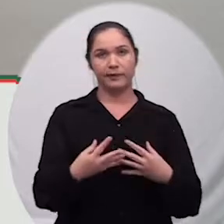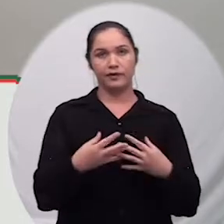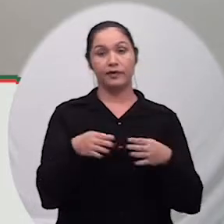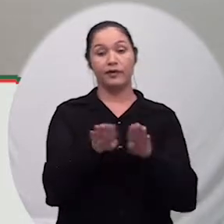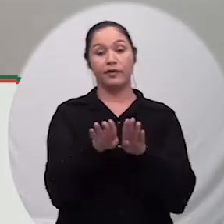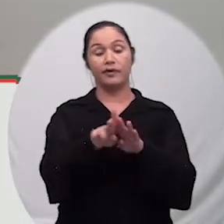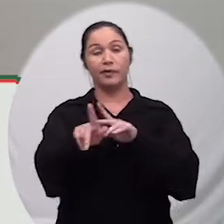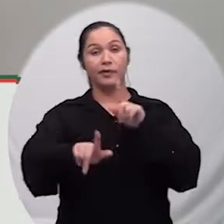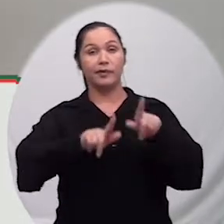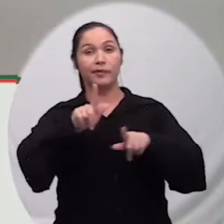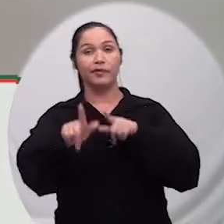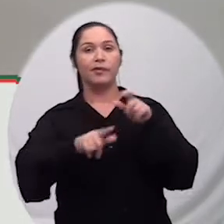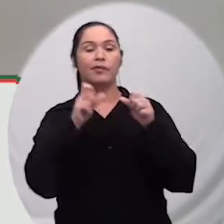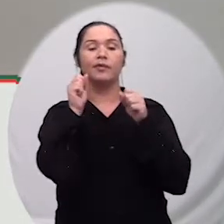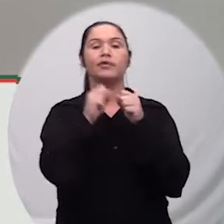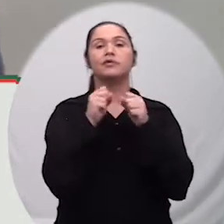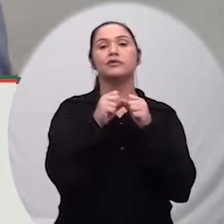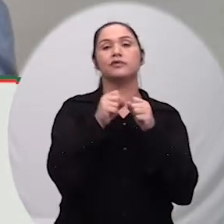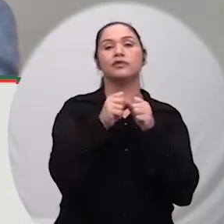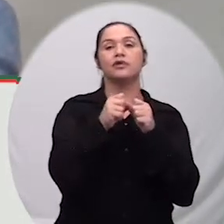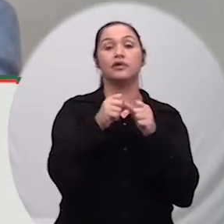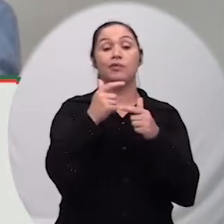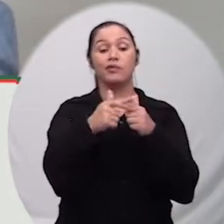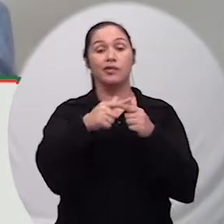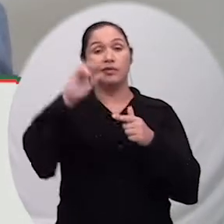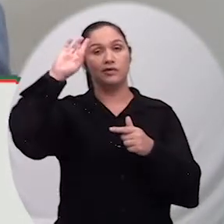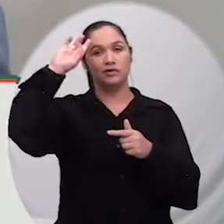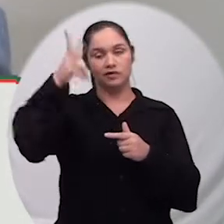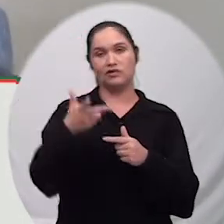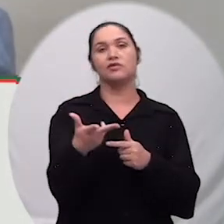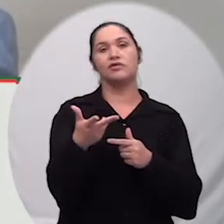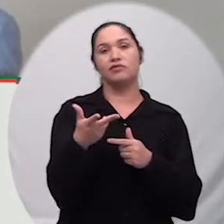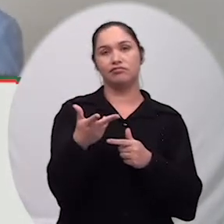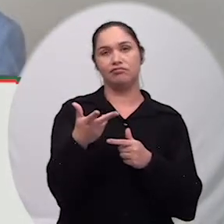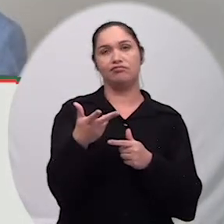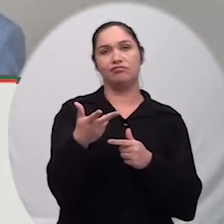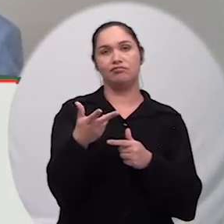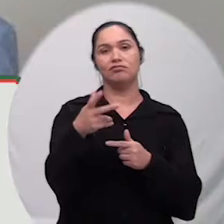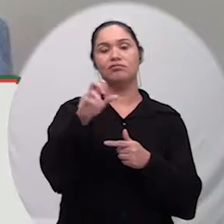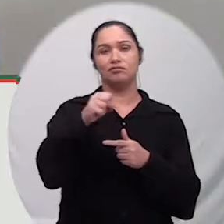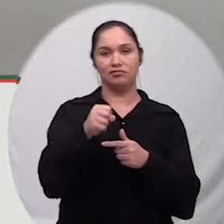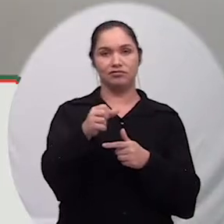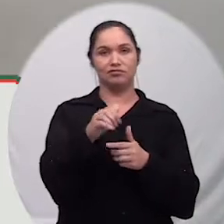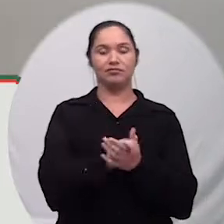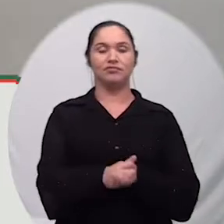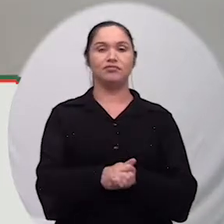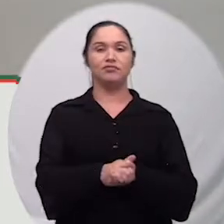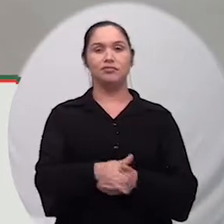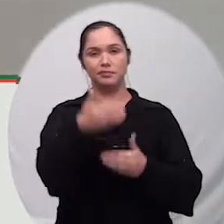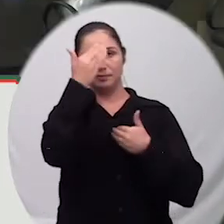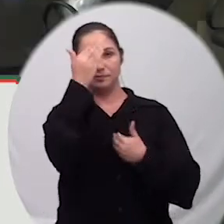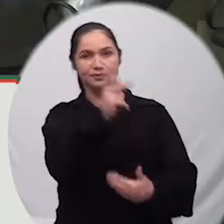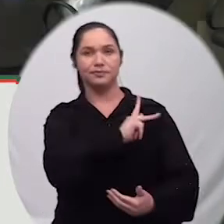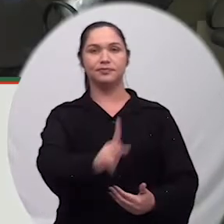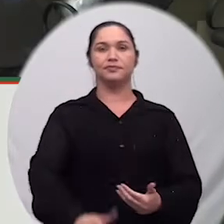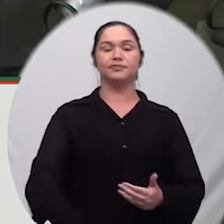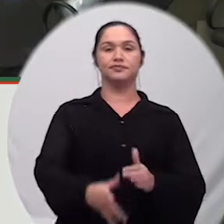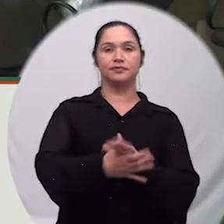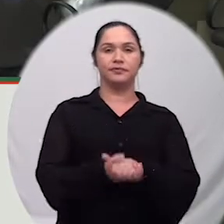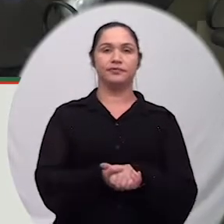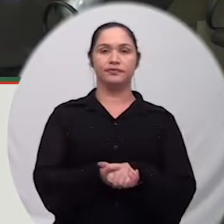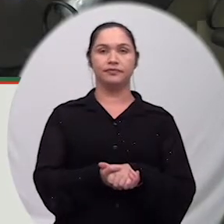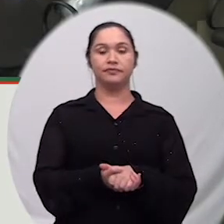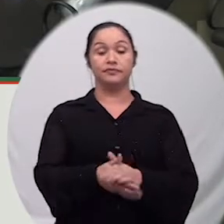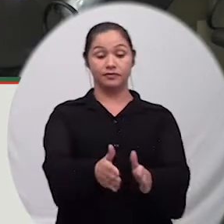trabalho muito focado para que se resolva todos os problemas desta ordem. Obrigado, senhor presidente.